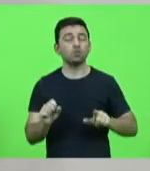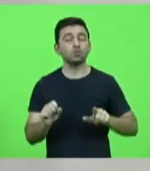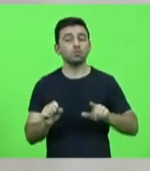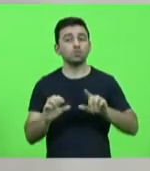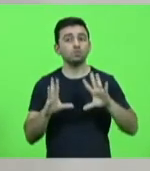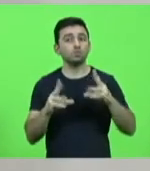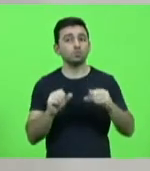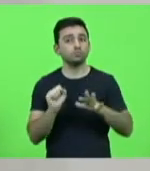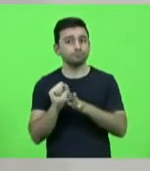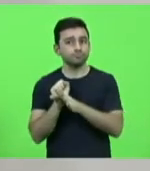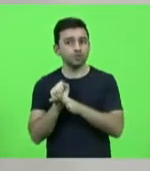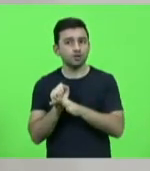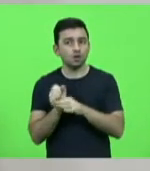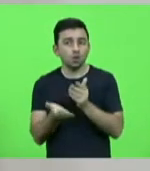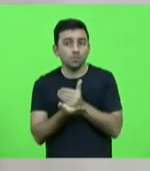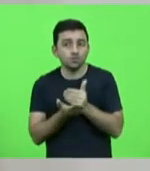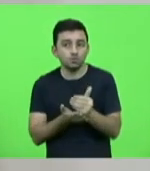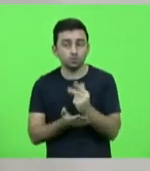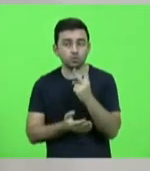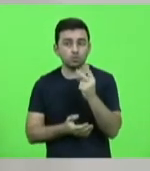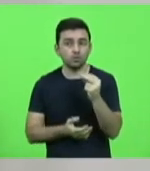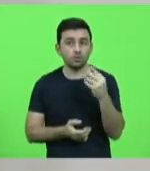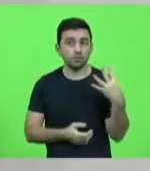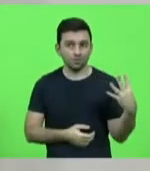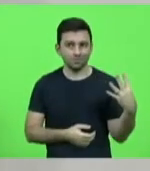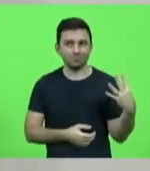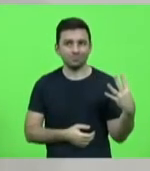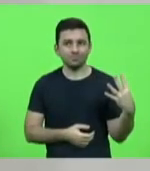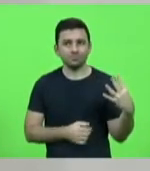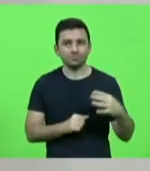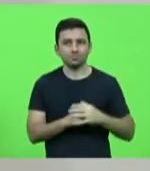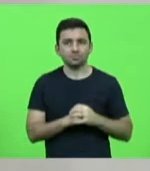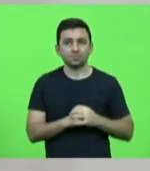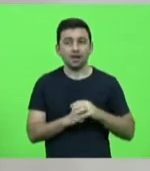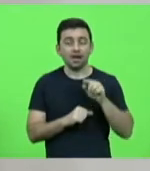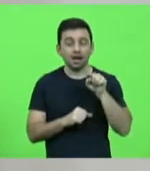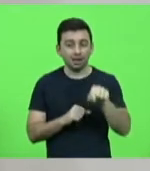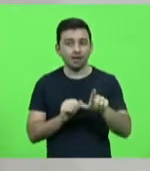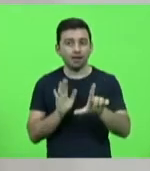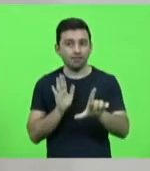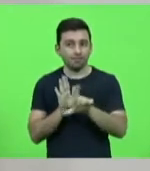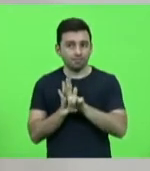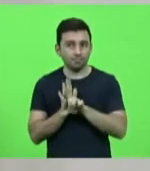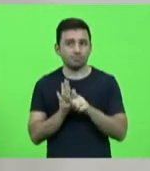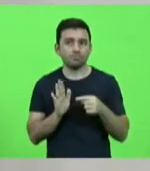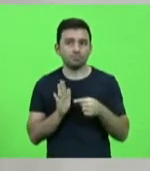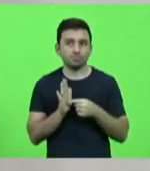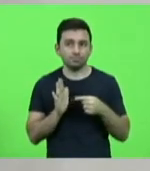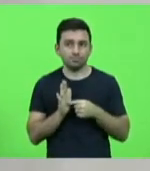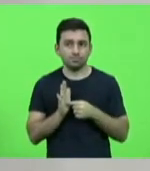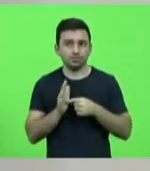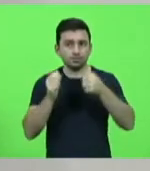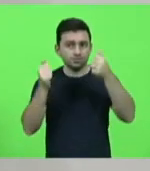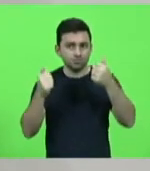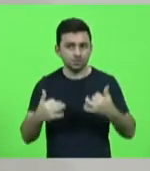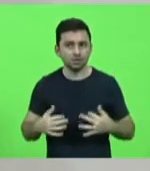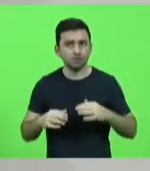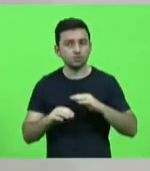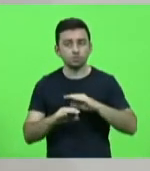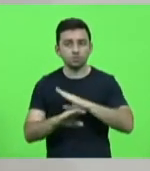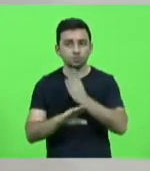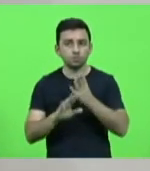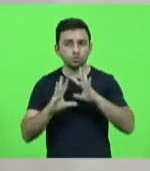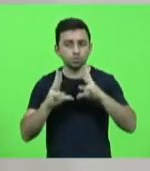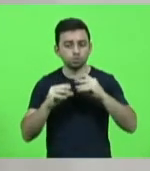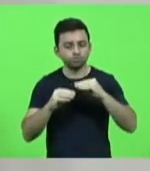que ingressaram em 2004, onde a legislação previa integralidade e